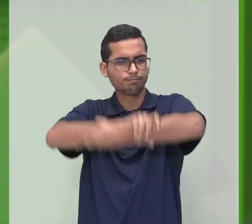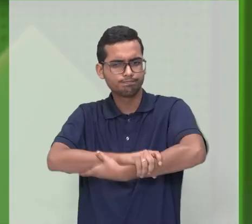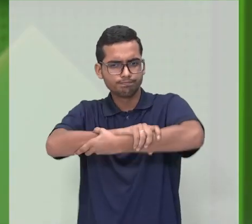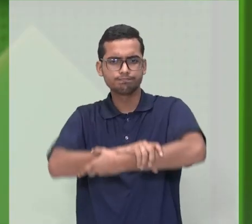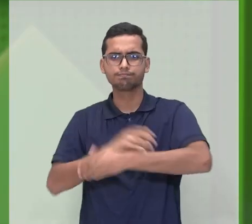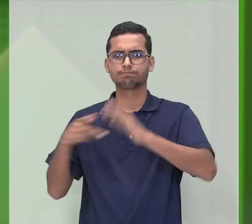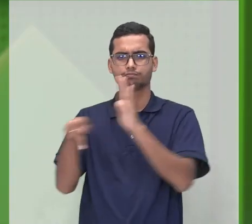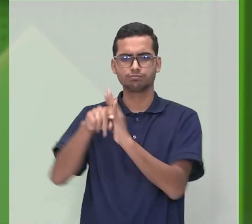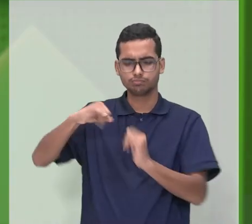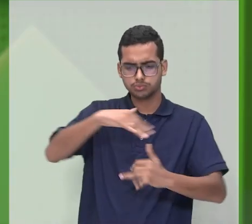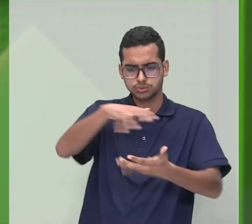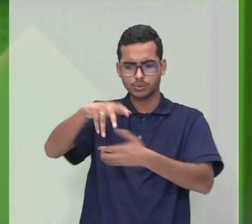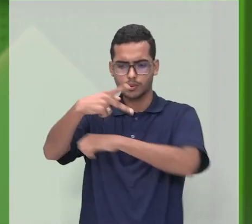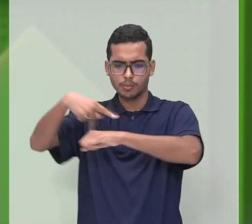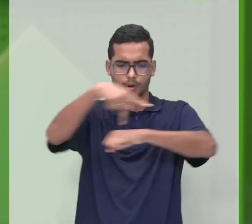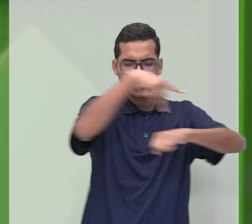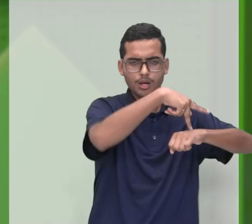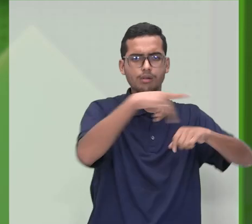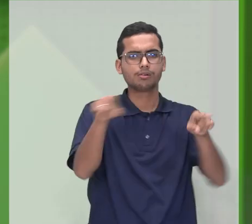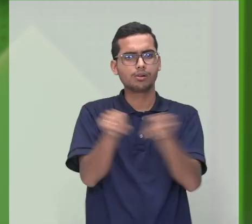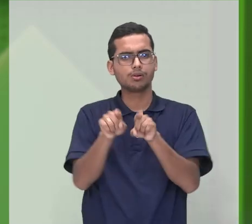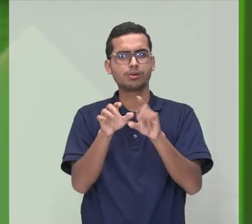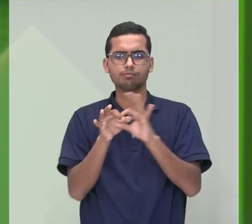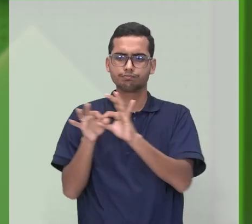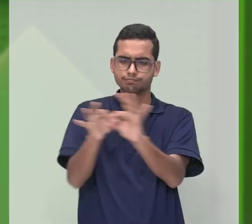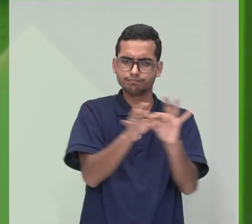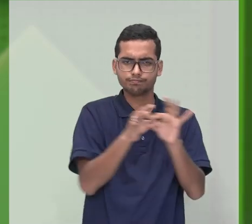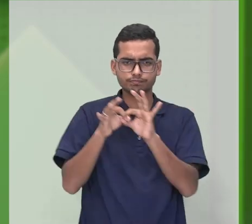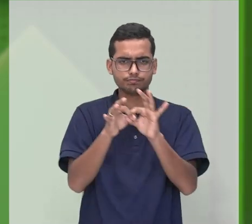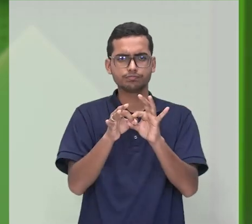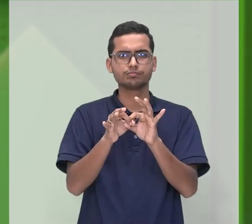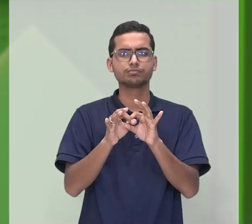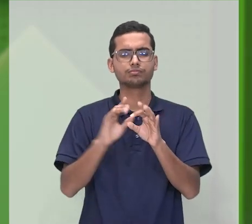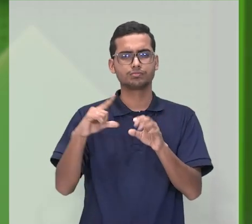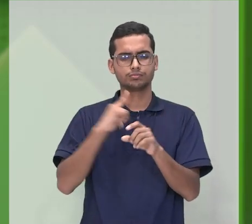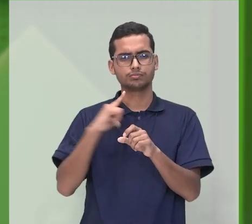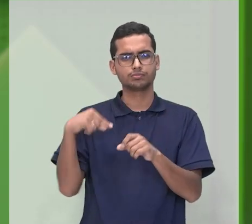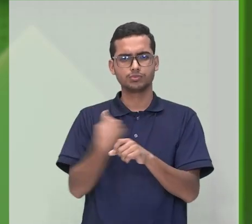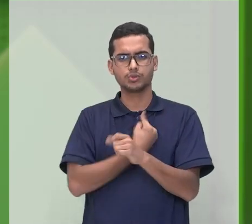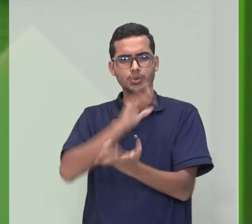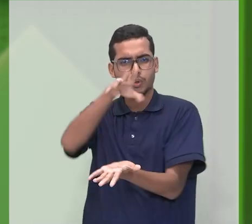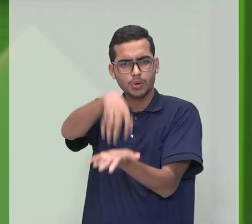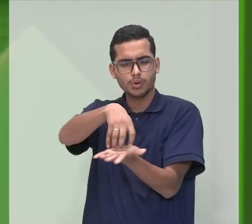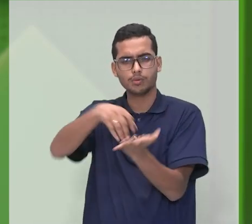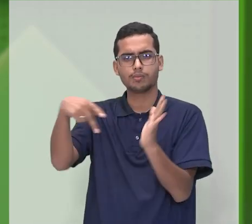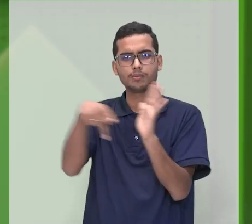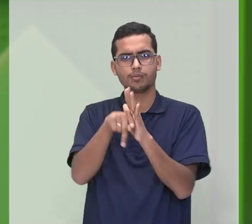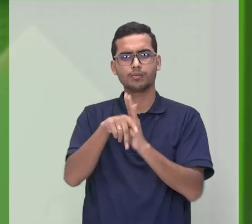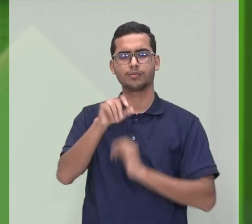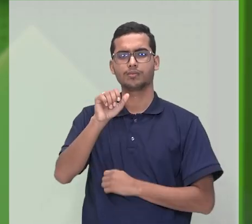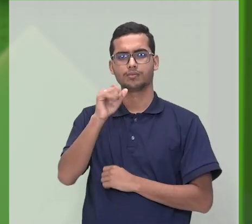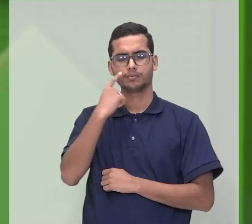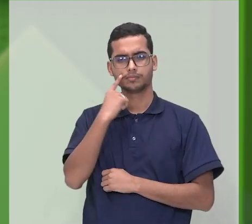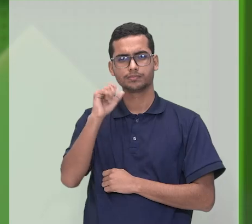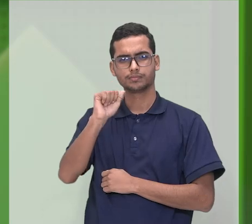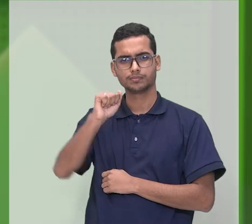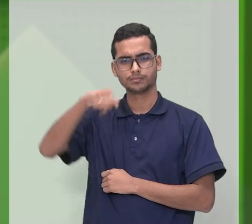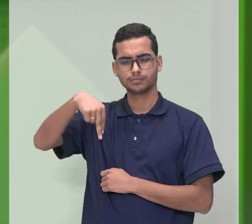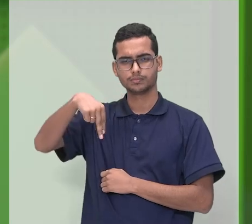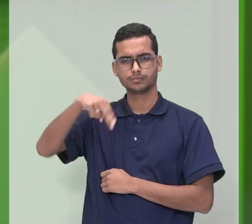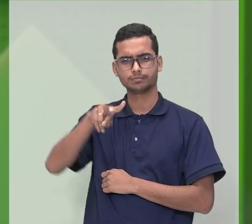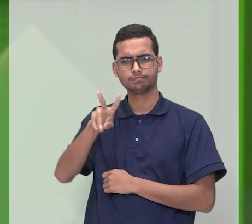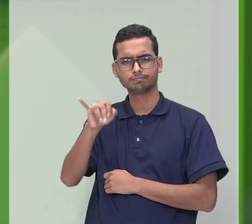para o controle, nós temos a nossa Fundação de Vigilância em Saúde, e é ela que faz esse controle